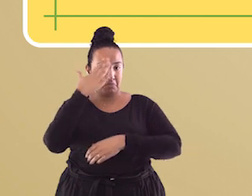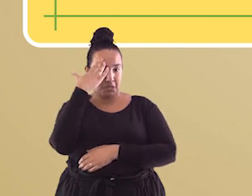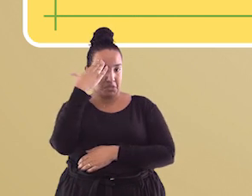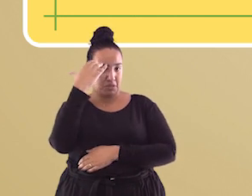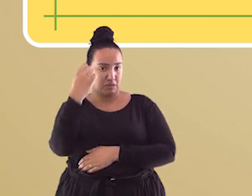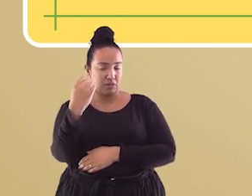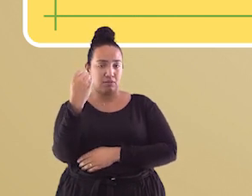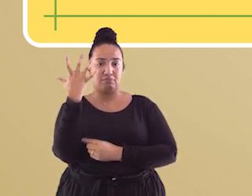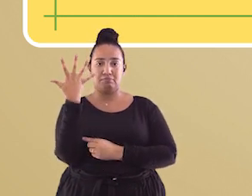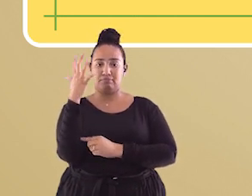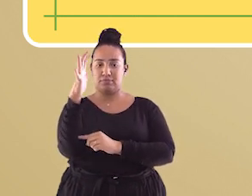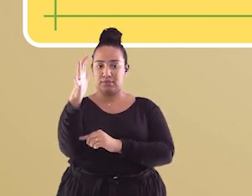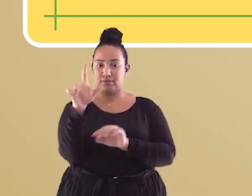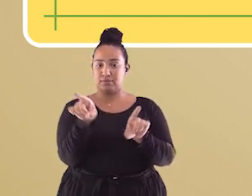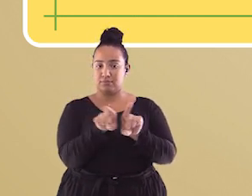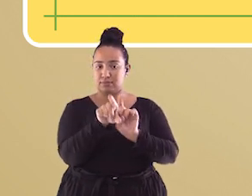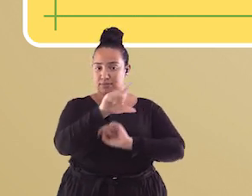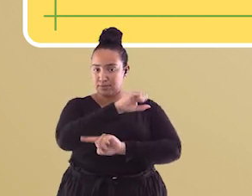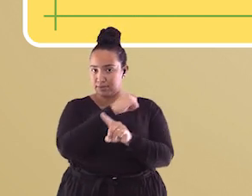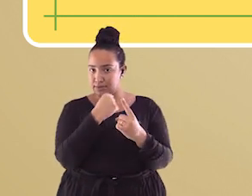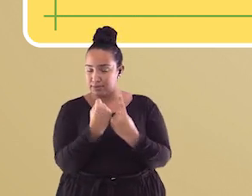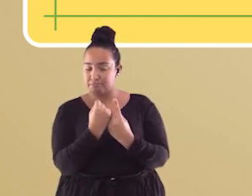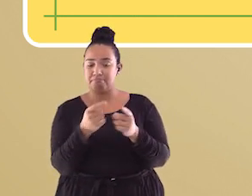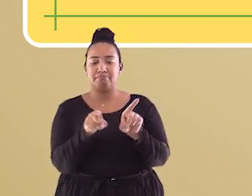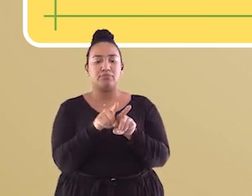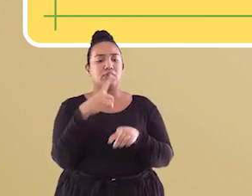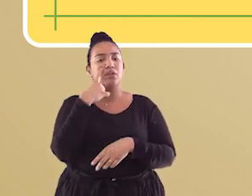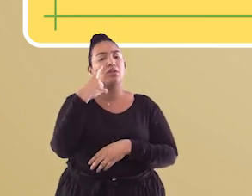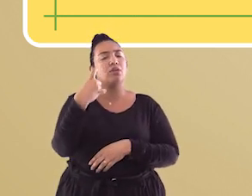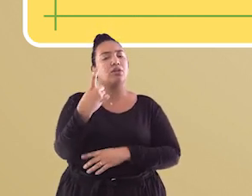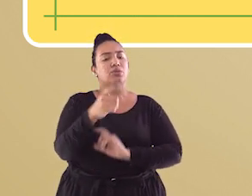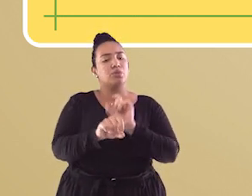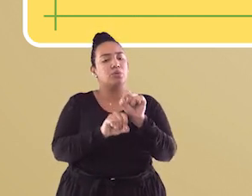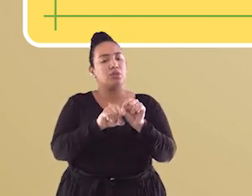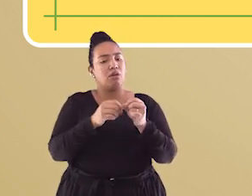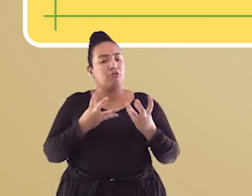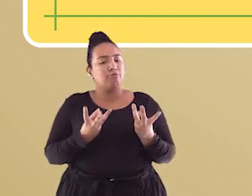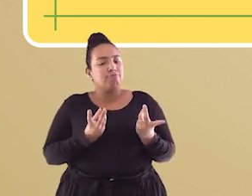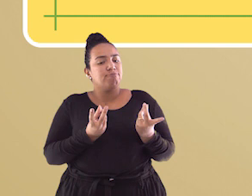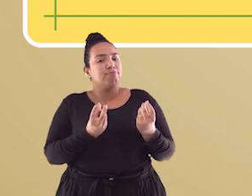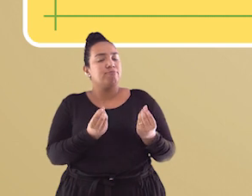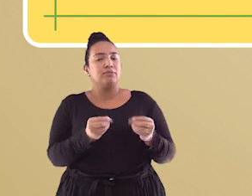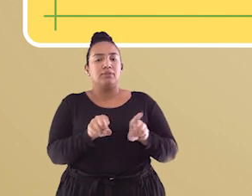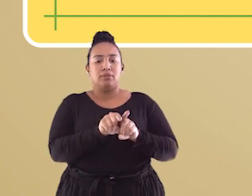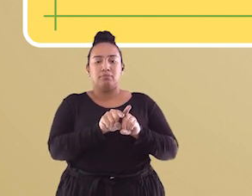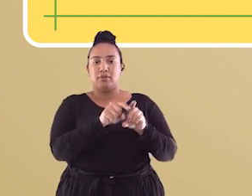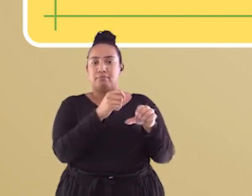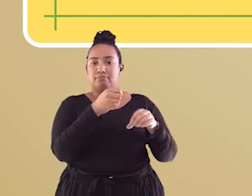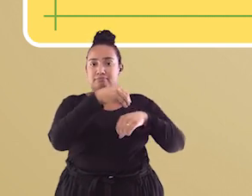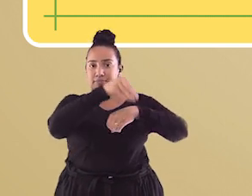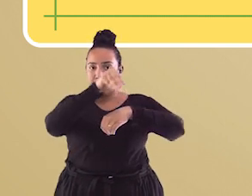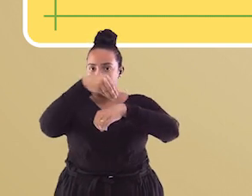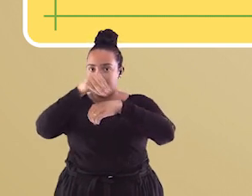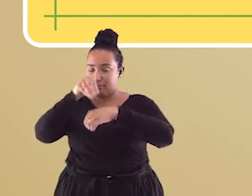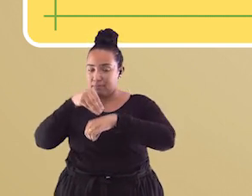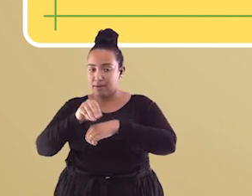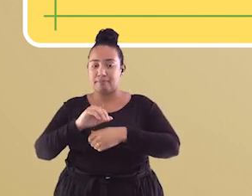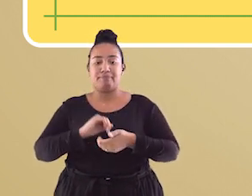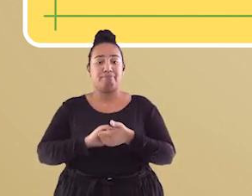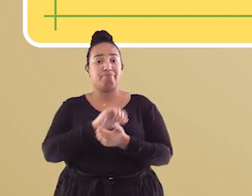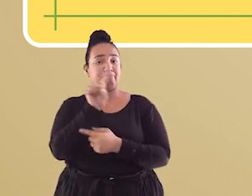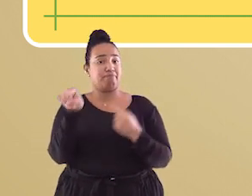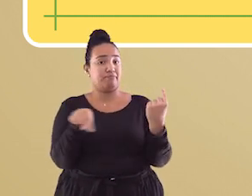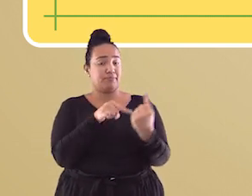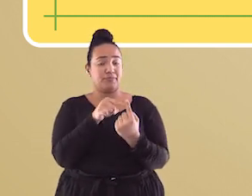meio natural e social, interessando-se por enriquecê-lo e compartilhá-lo. E o objetivo